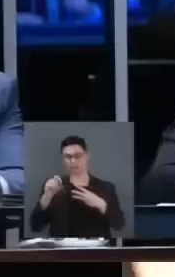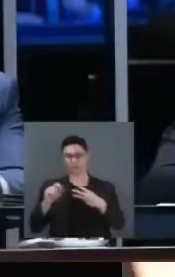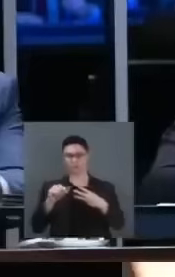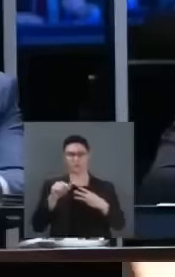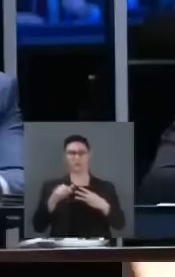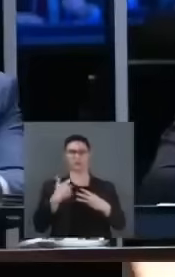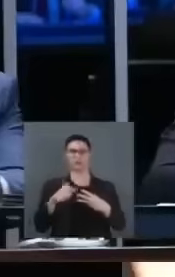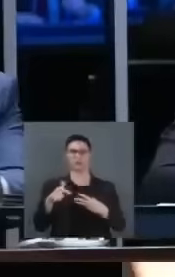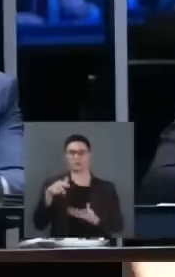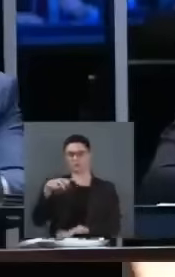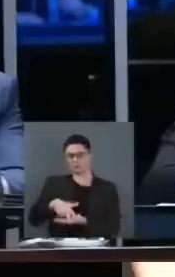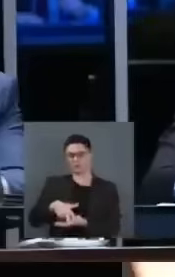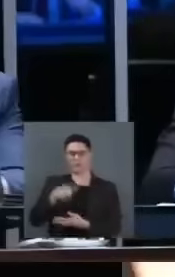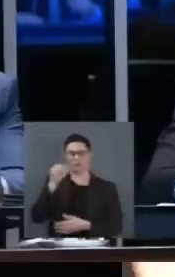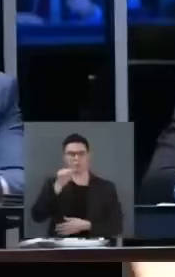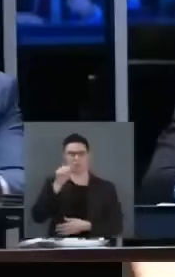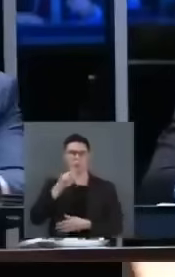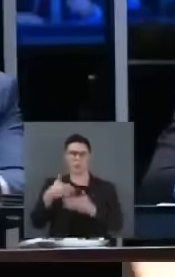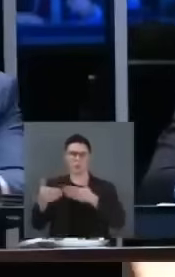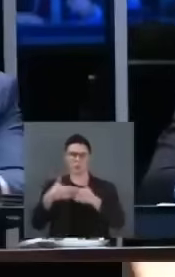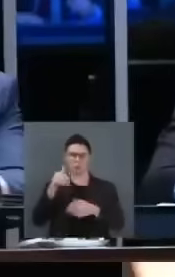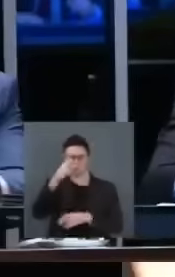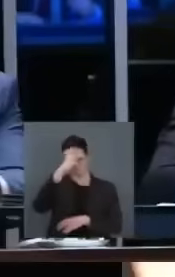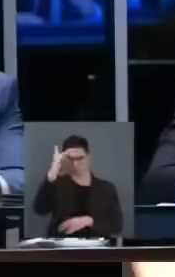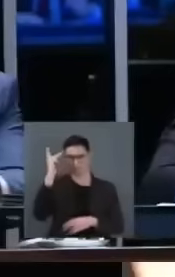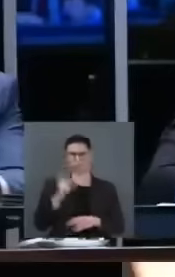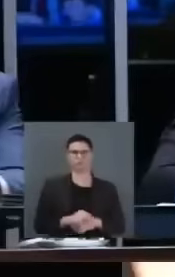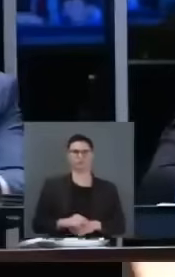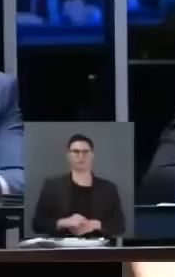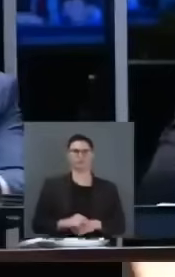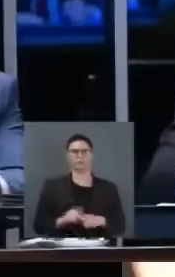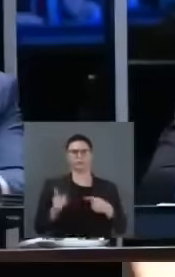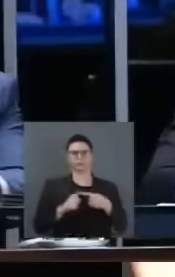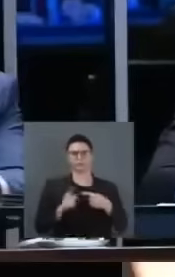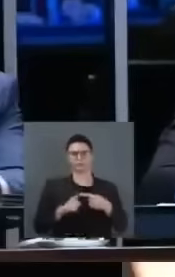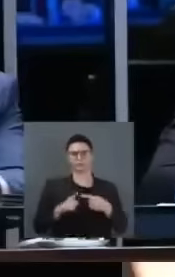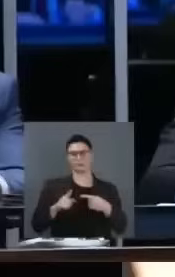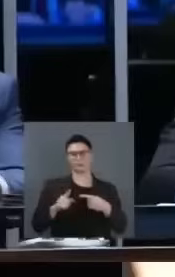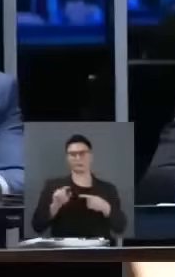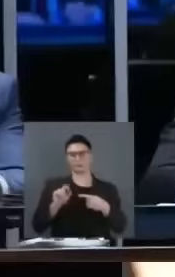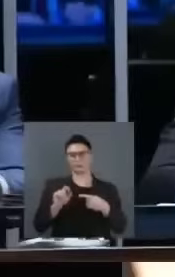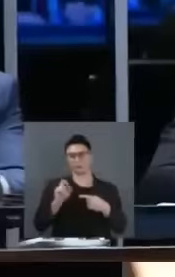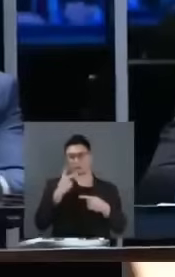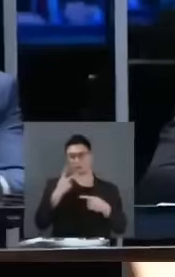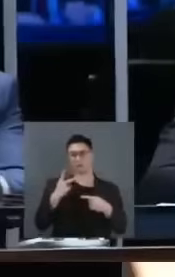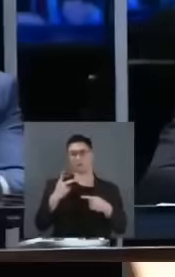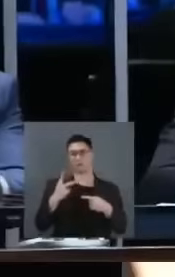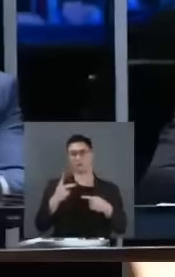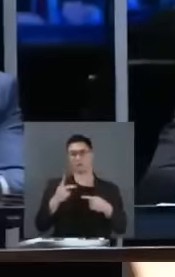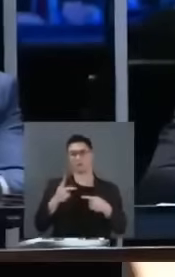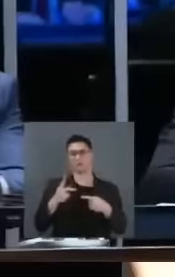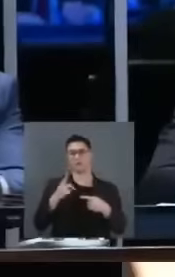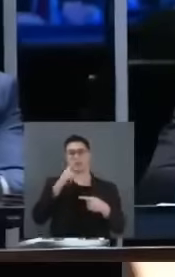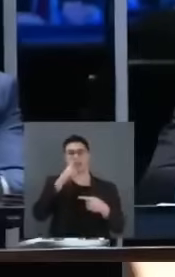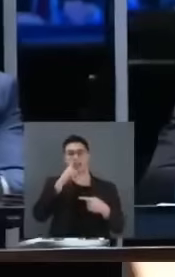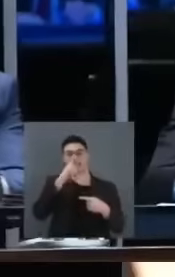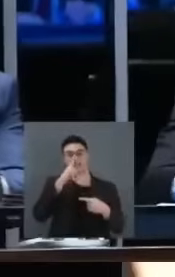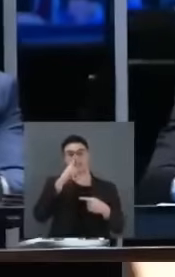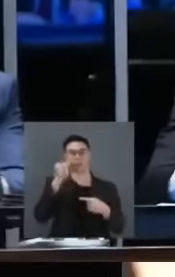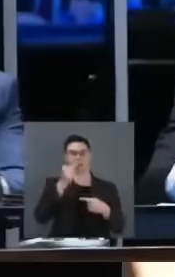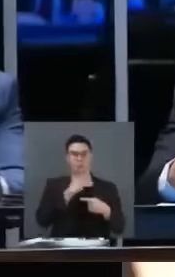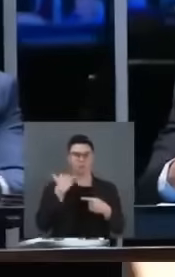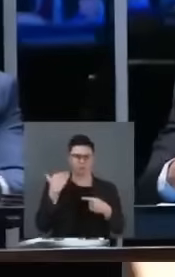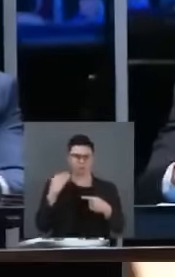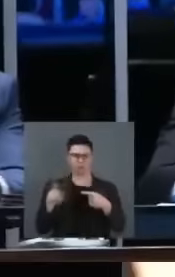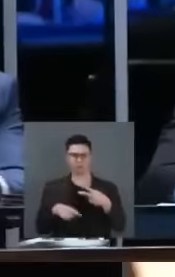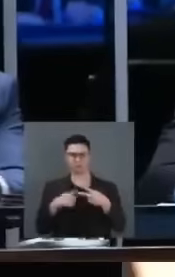de punir a mulher ou quem pratica o aborto, que é nas hipóteses legais da gravidez que gere risco de